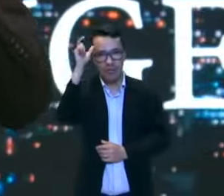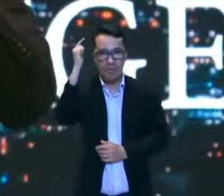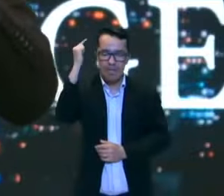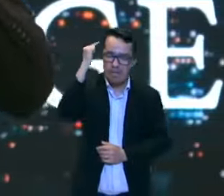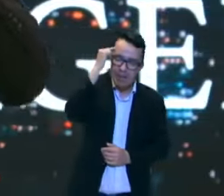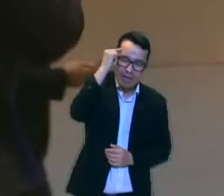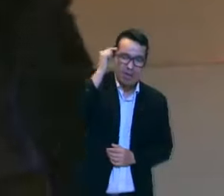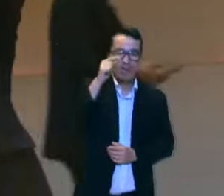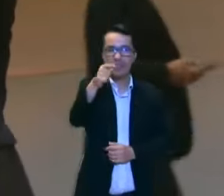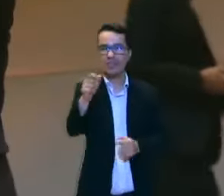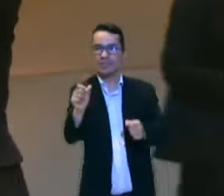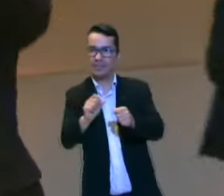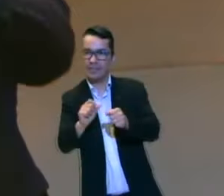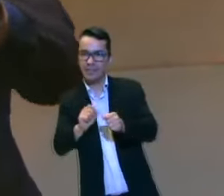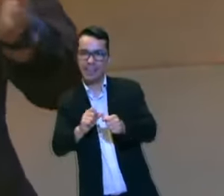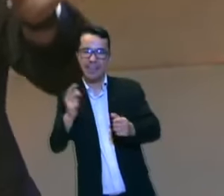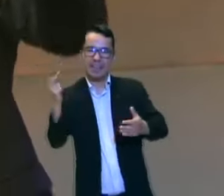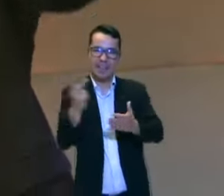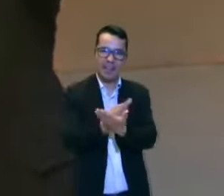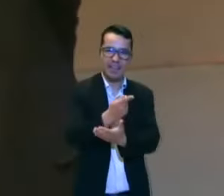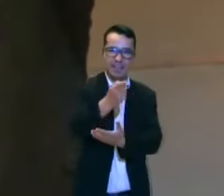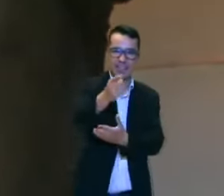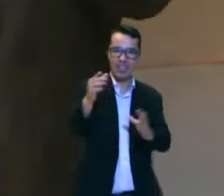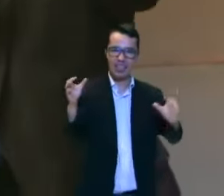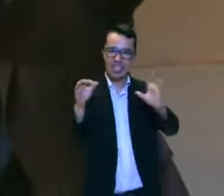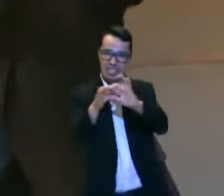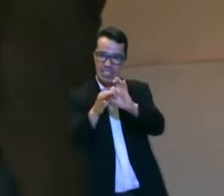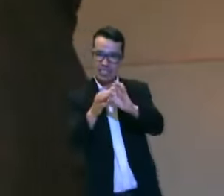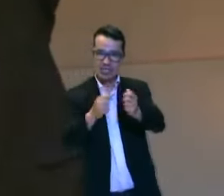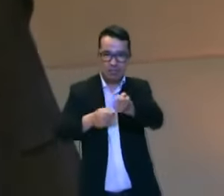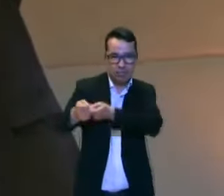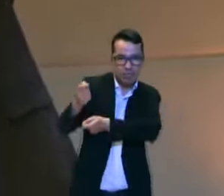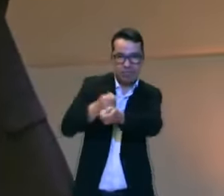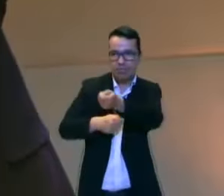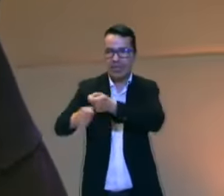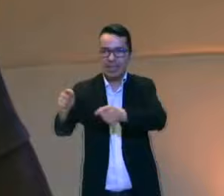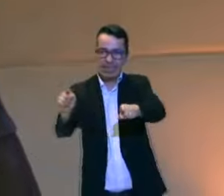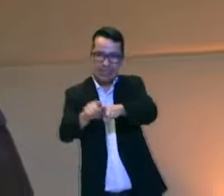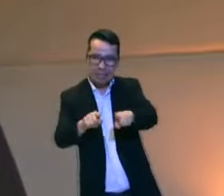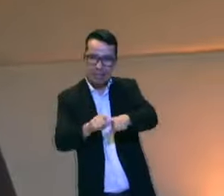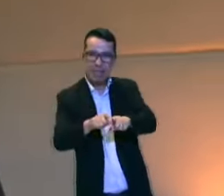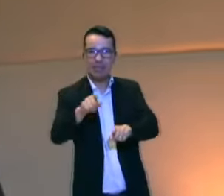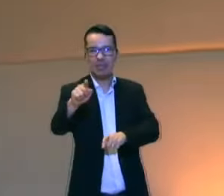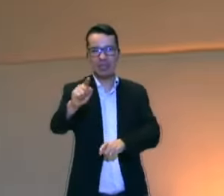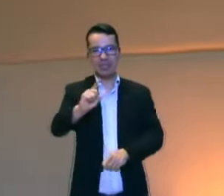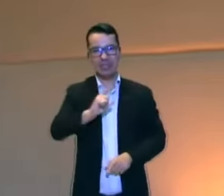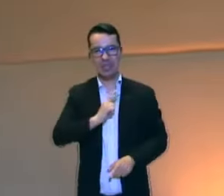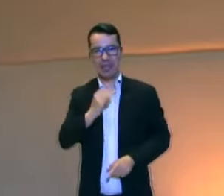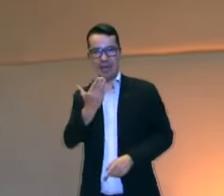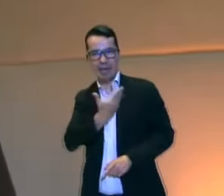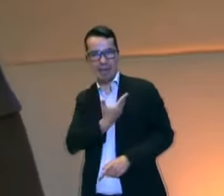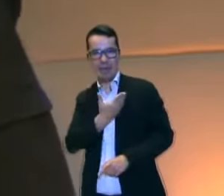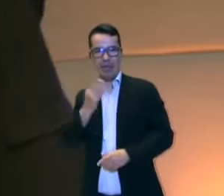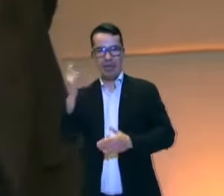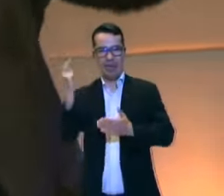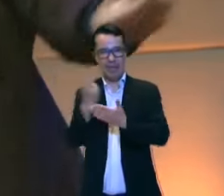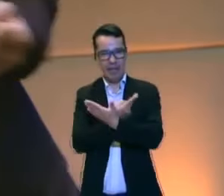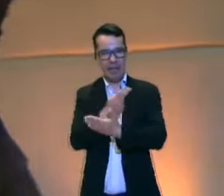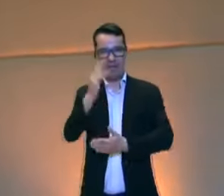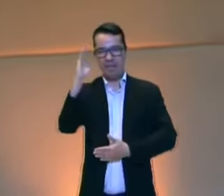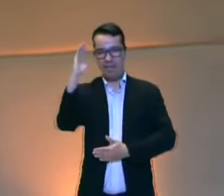fazer uma besteira, ia entrar numa sociedade errada, ia se envolver com alguém que não estava de acordo com a vontade de Deus.